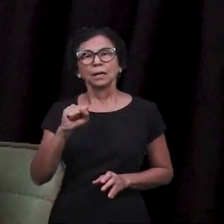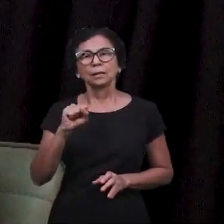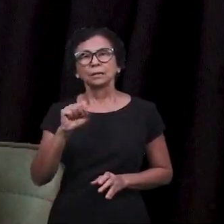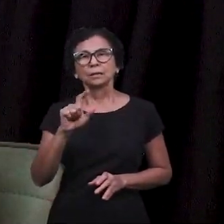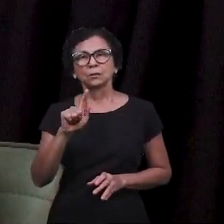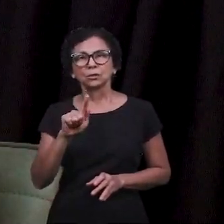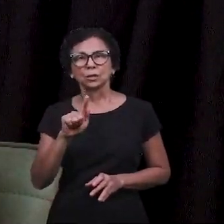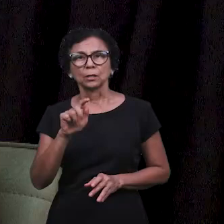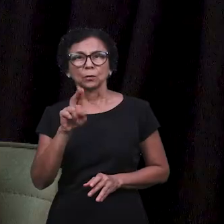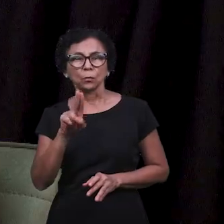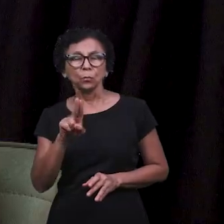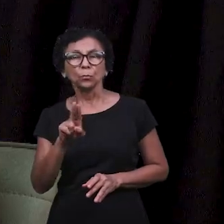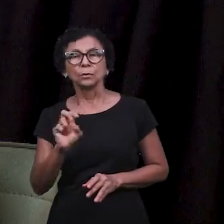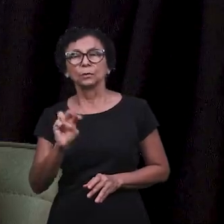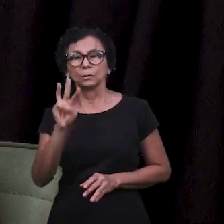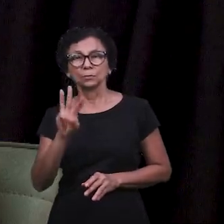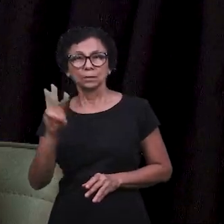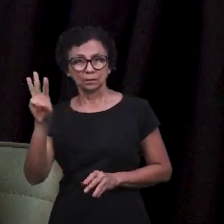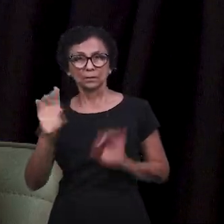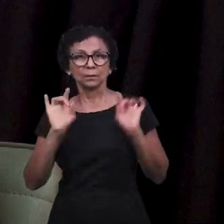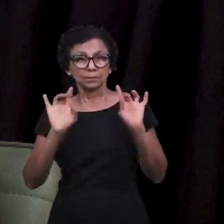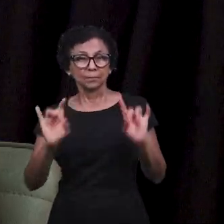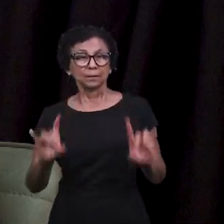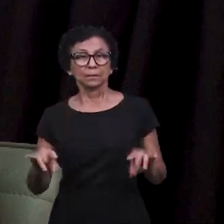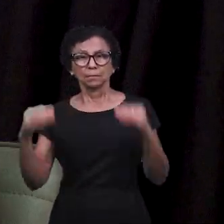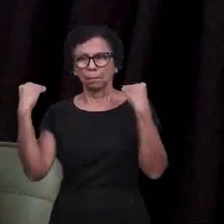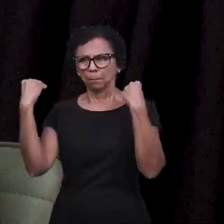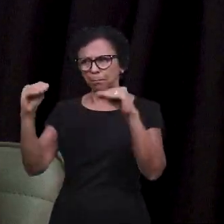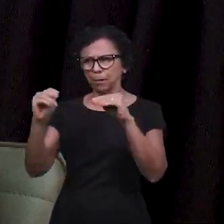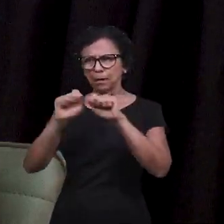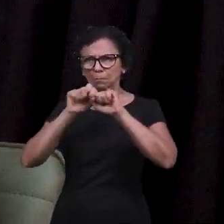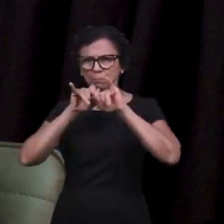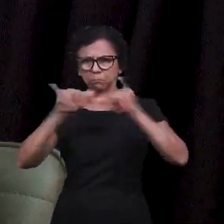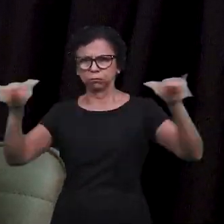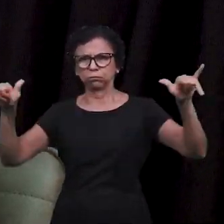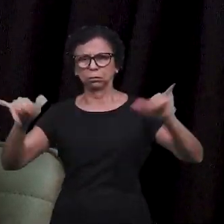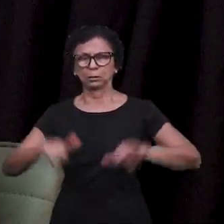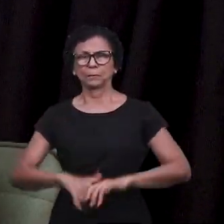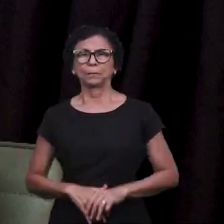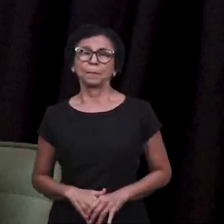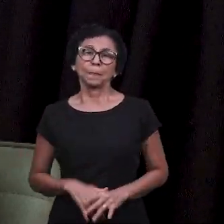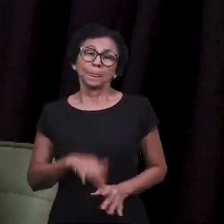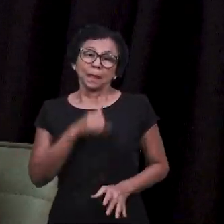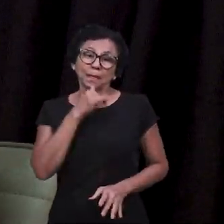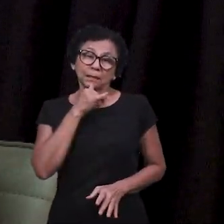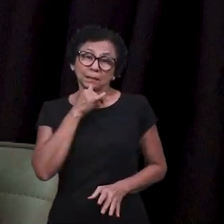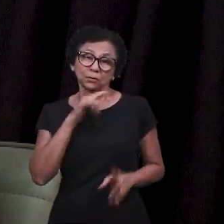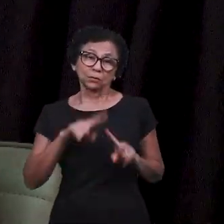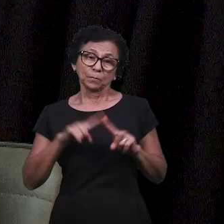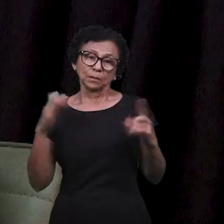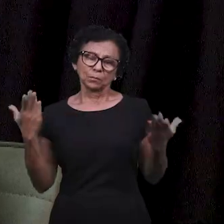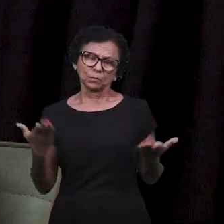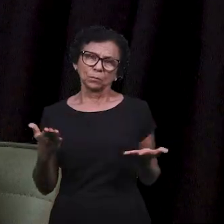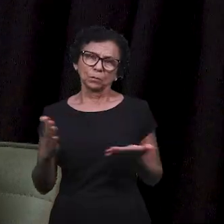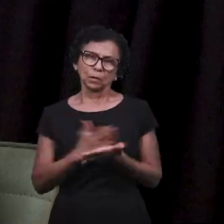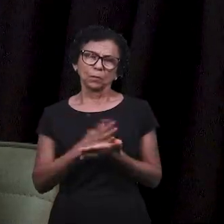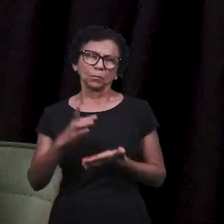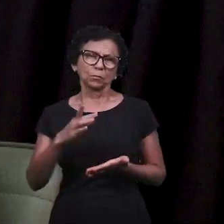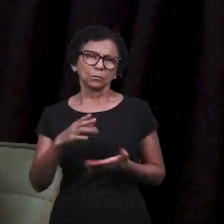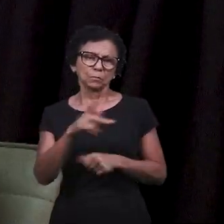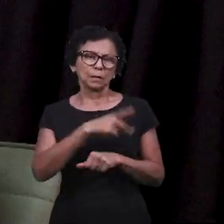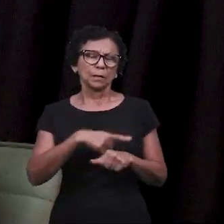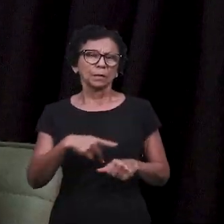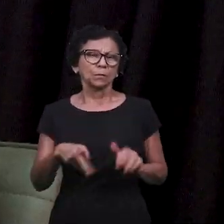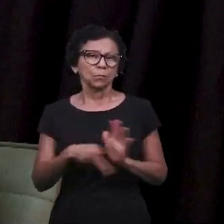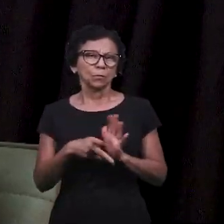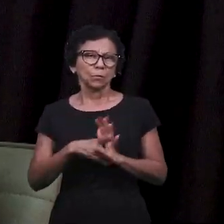né? Então, assim, nós temos muitos casos. E, infelizmente, hoje, por exemplo, alguns países, os próprios Estados Unidos, vêm